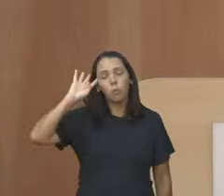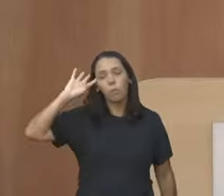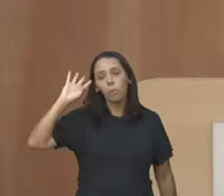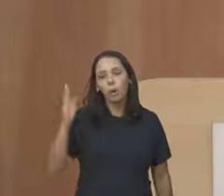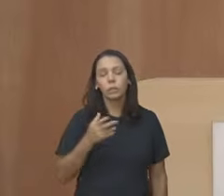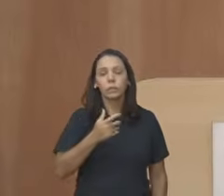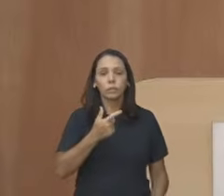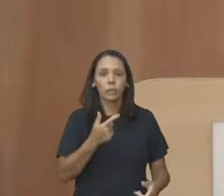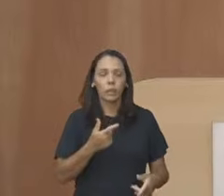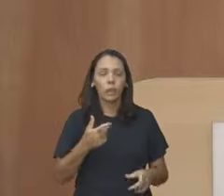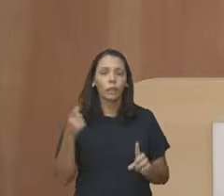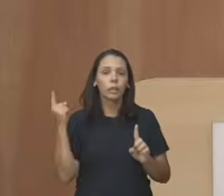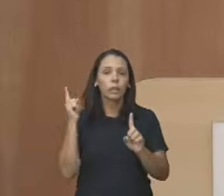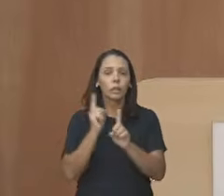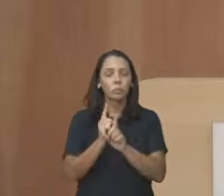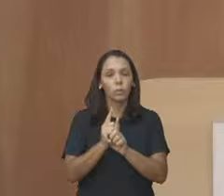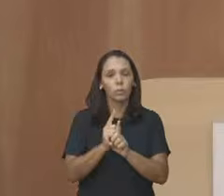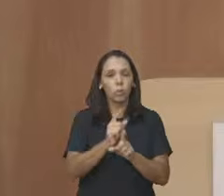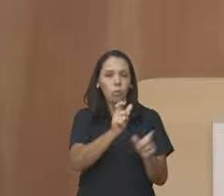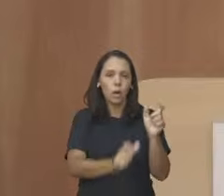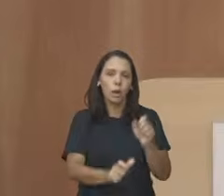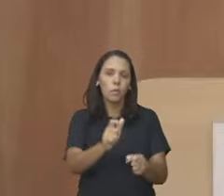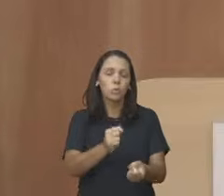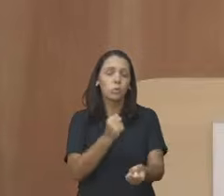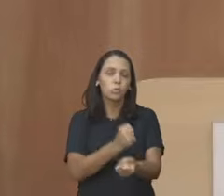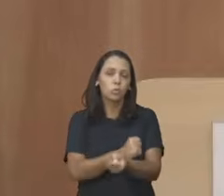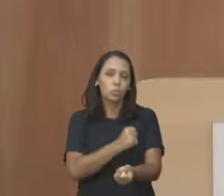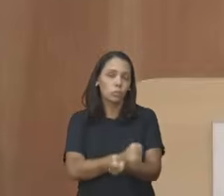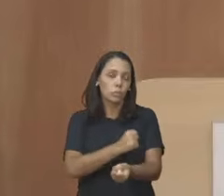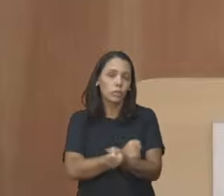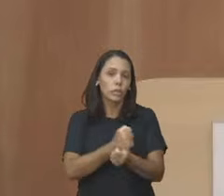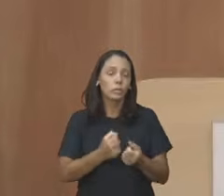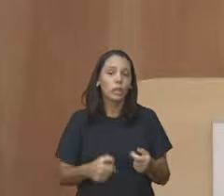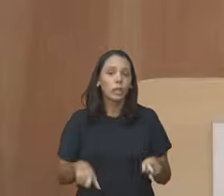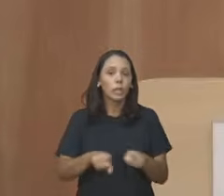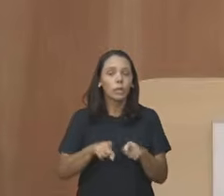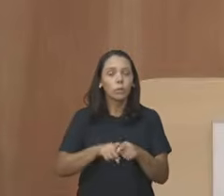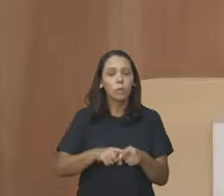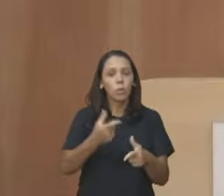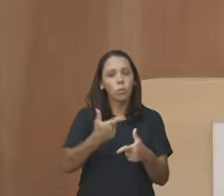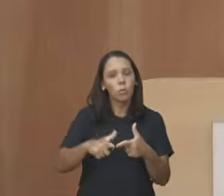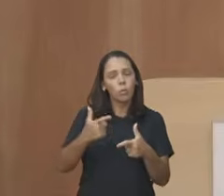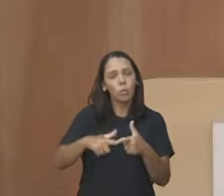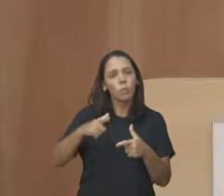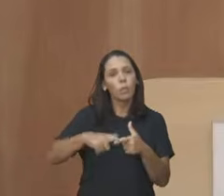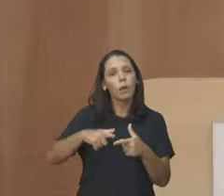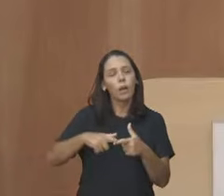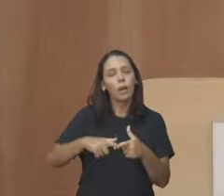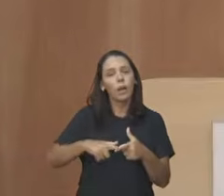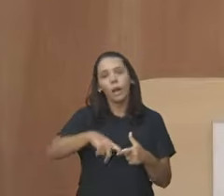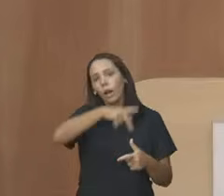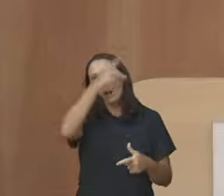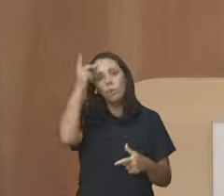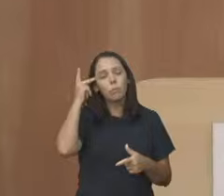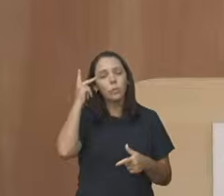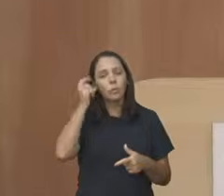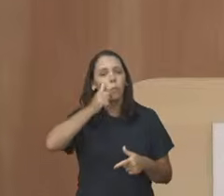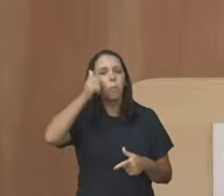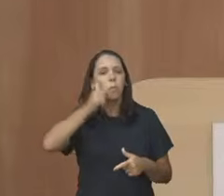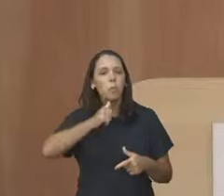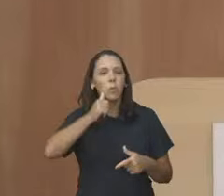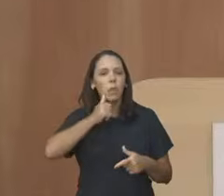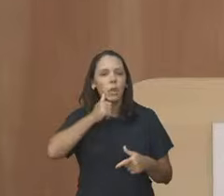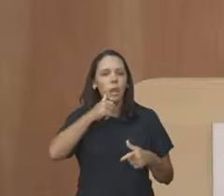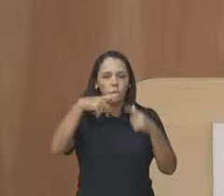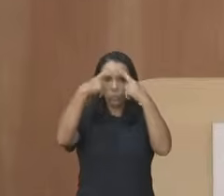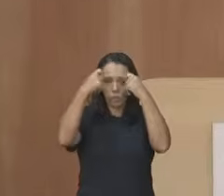que resolve o atendimento de pessoas com deficiência, que resolve o problema do suporte à mulher em situação de violência doméstica, porque o poder público